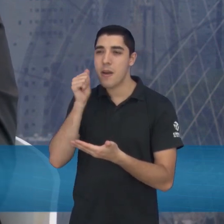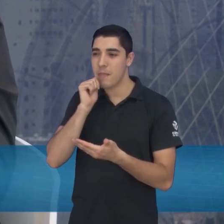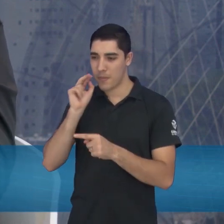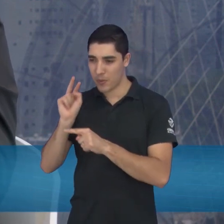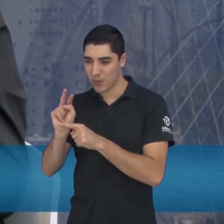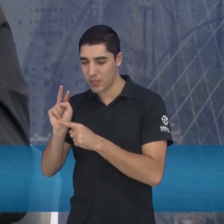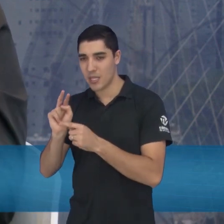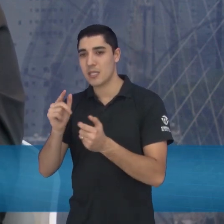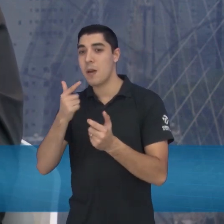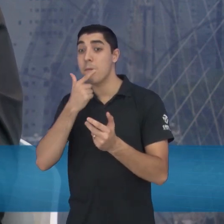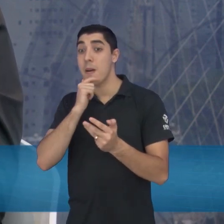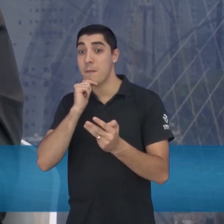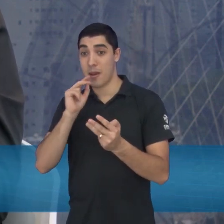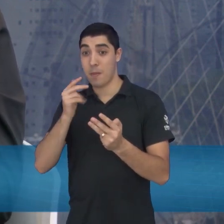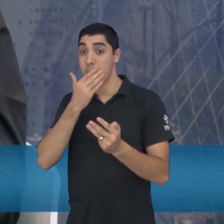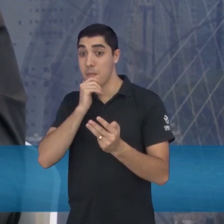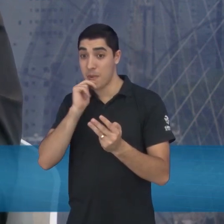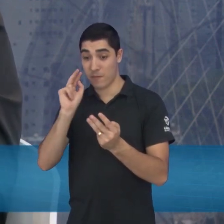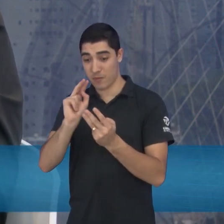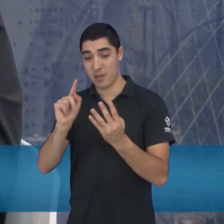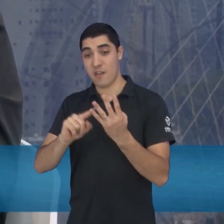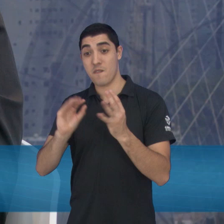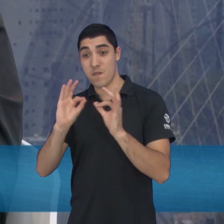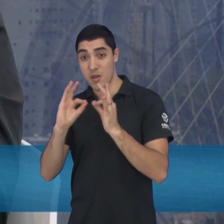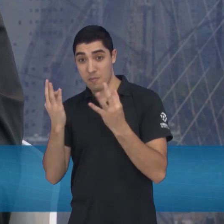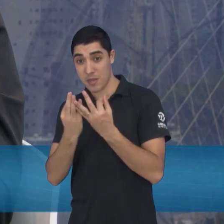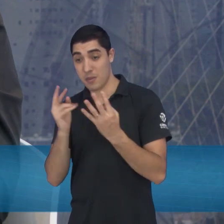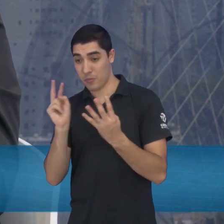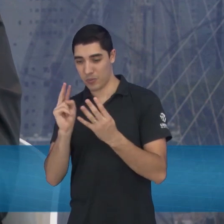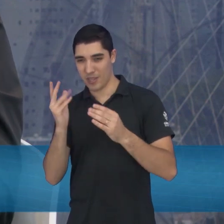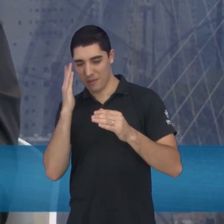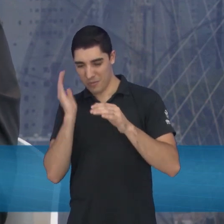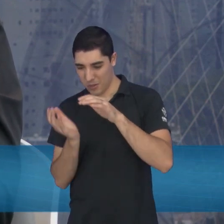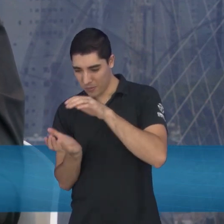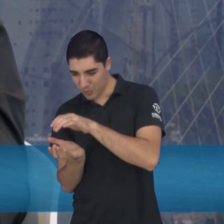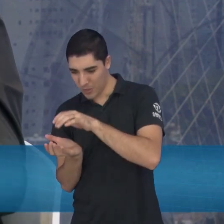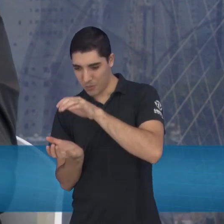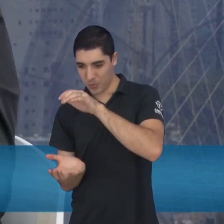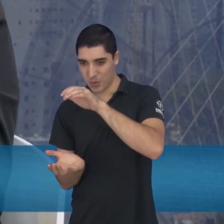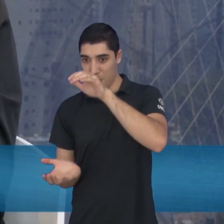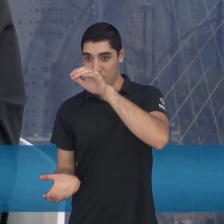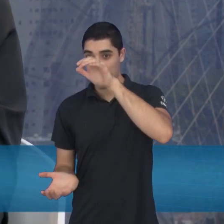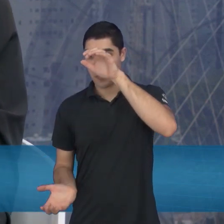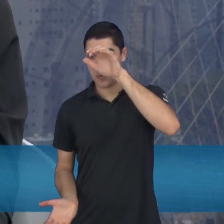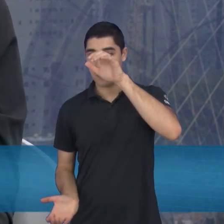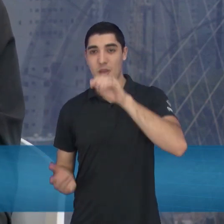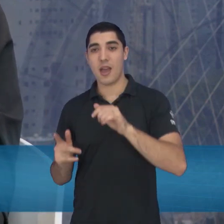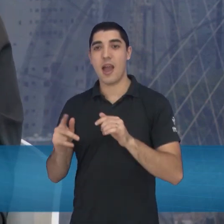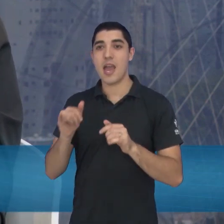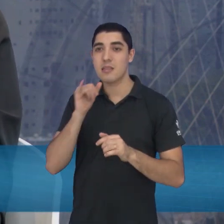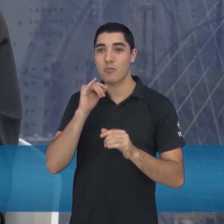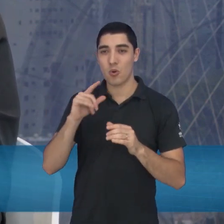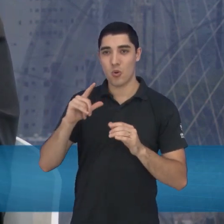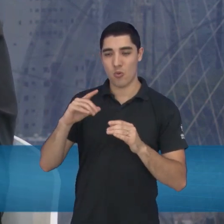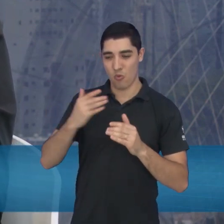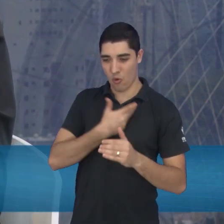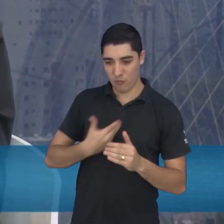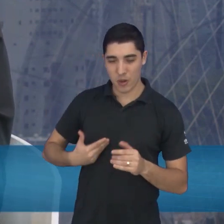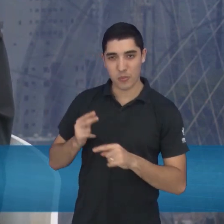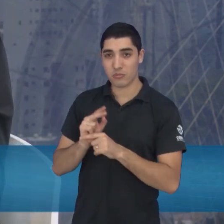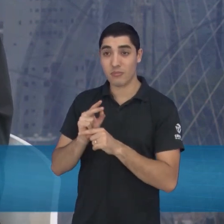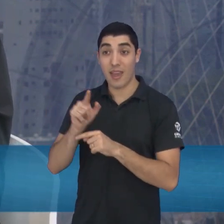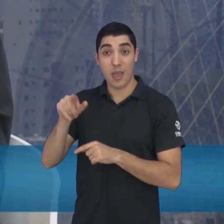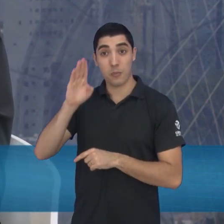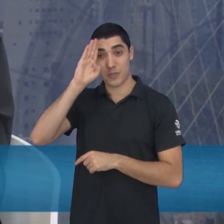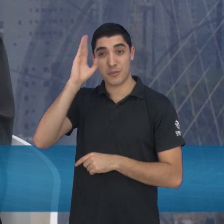pai protege, a família protege, né? O poder público protege, esse é o ideal, não é? Mas não dá para a gente